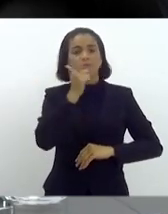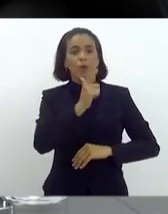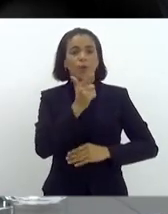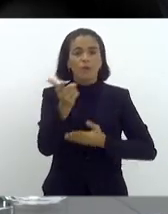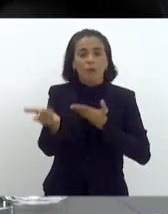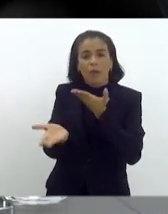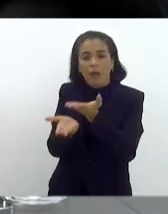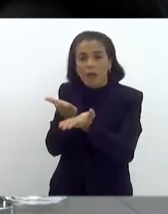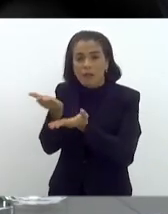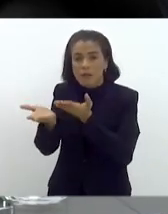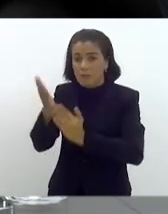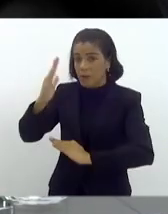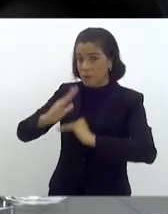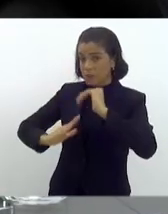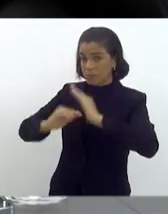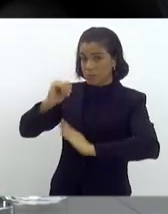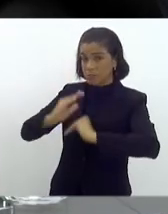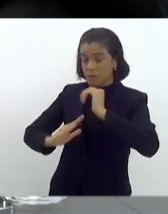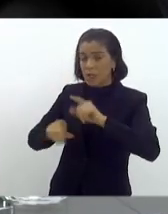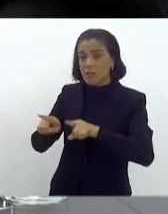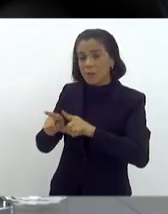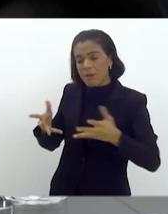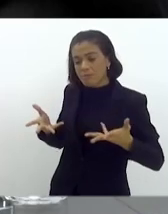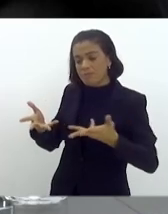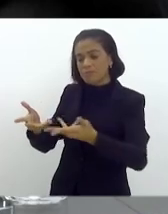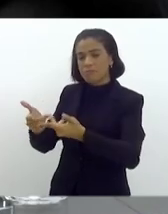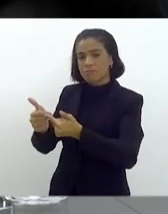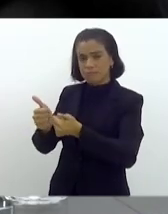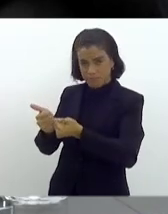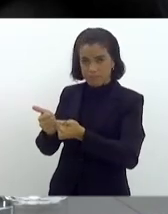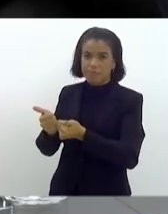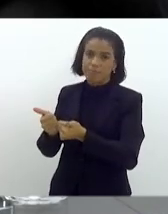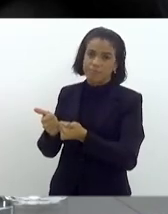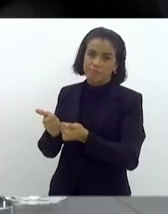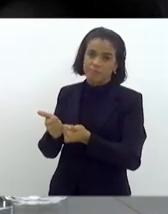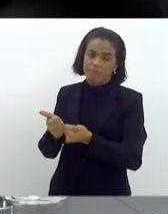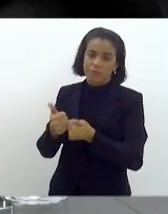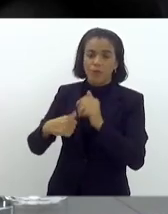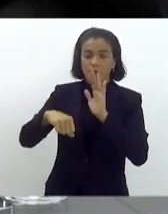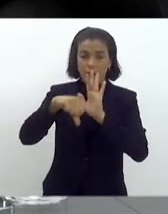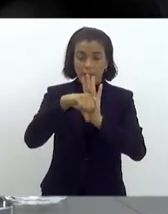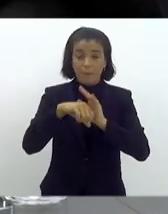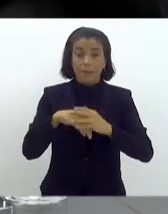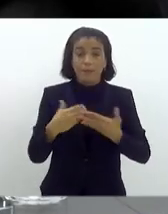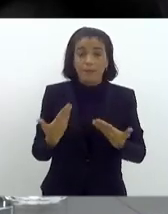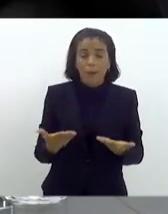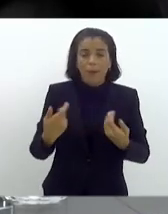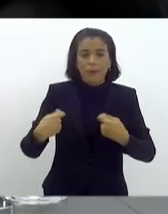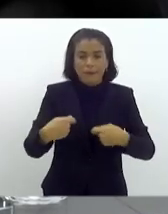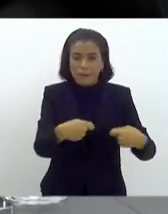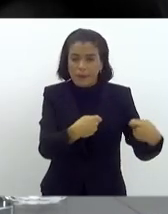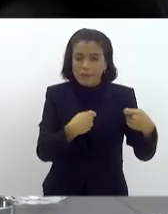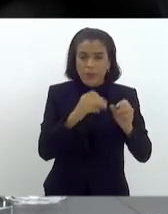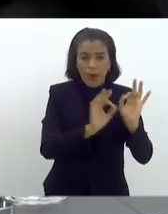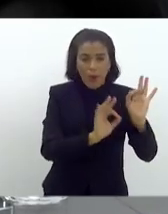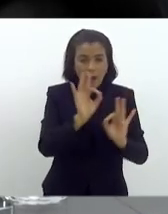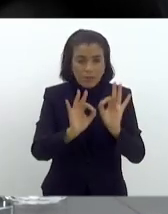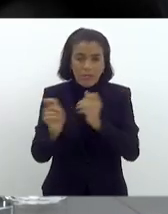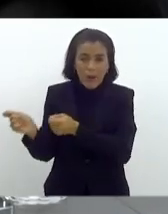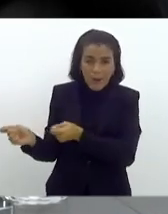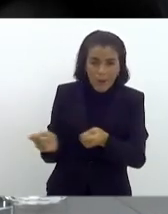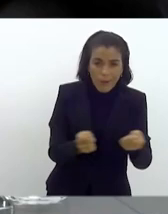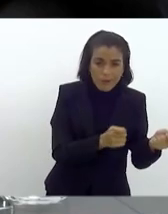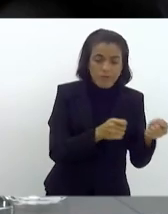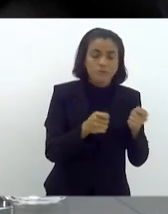um atendimento técnico e de excelência no enfrentamento dessa criminalidade então é necessário reorganizar as rotinas